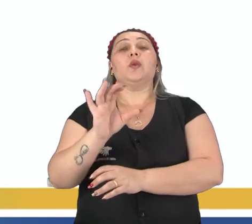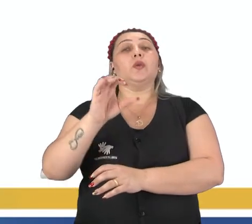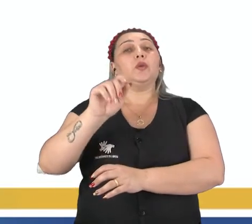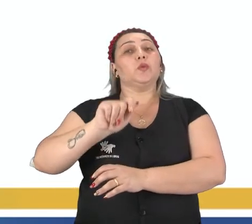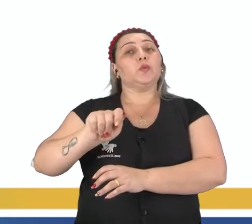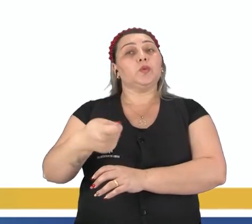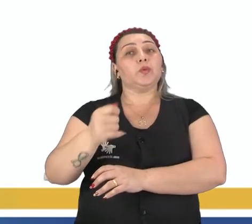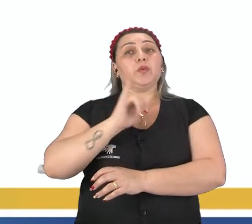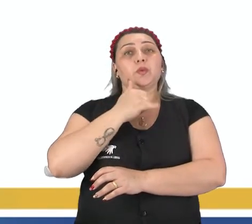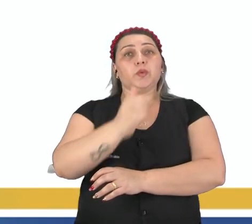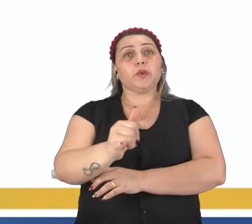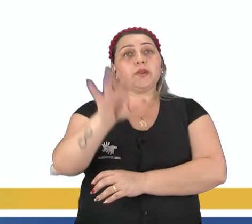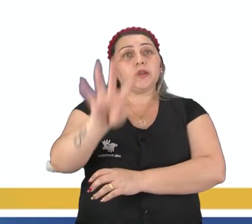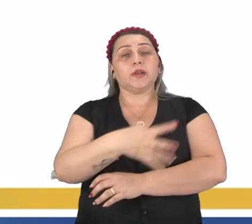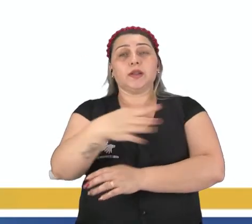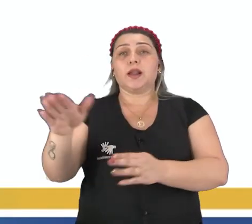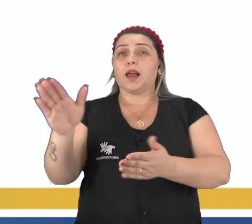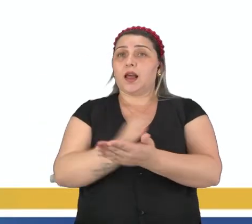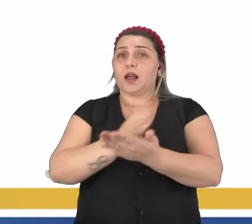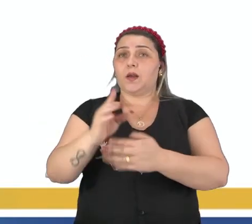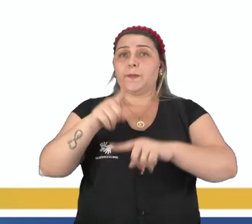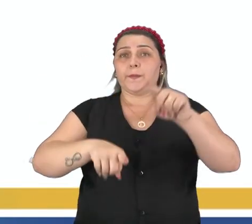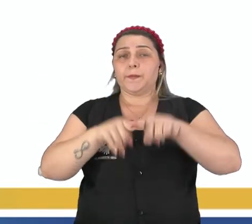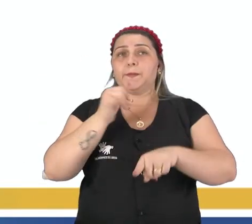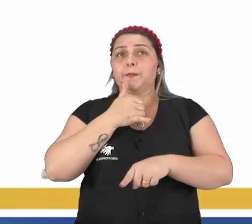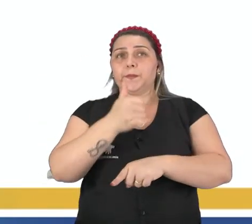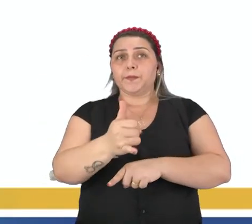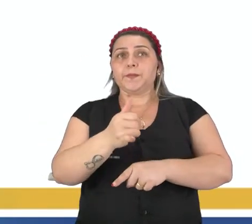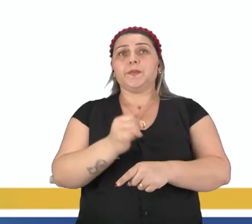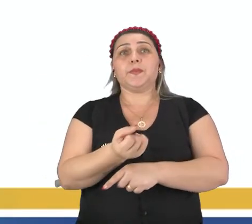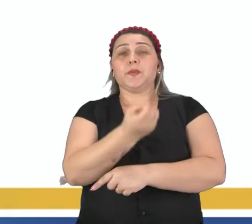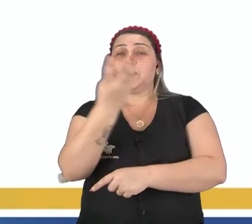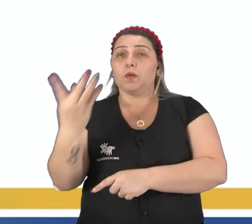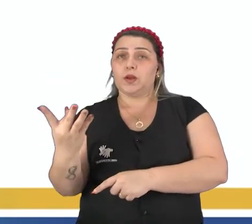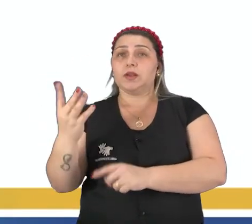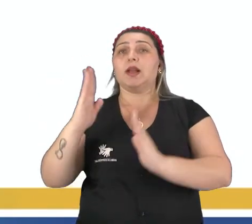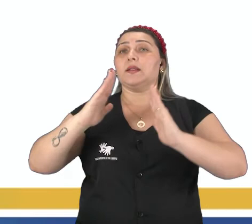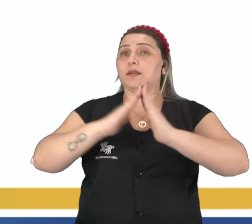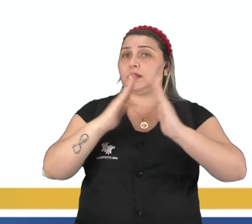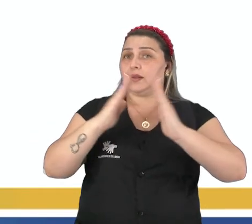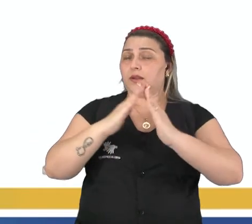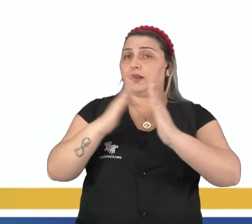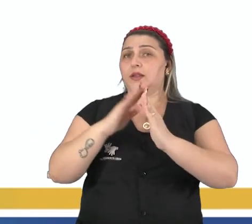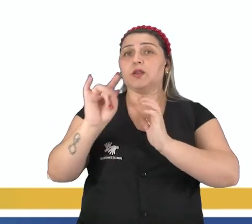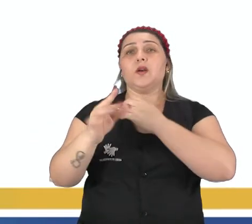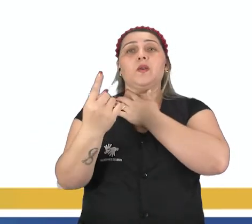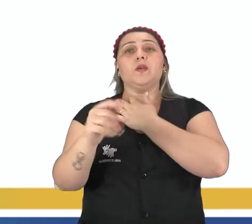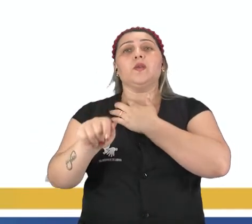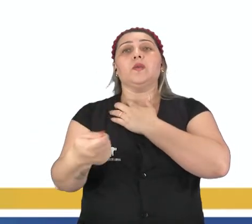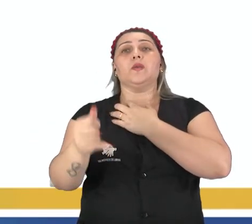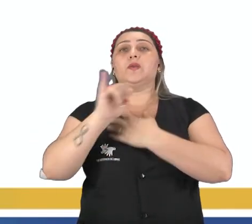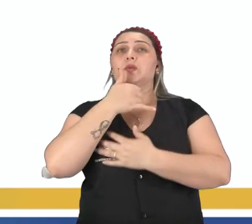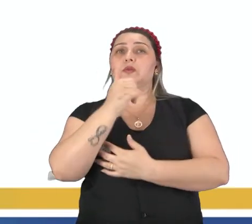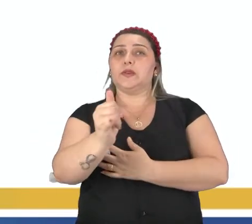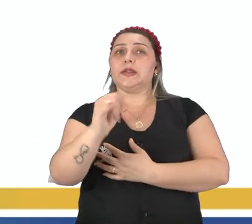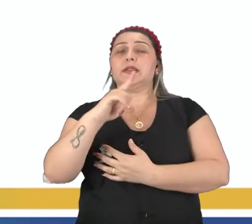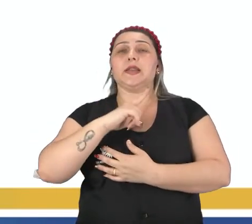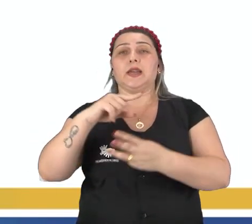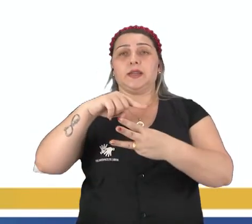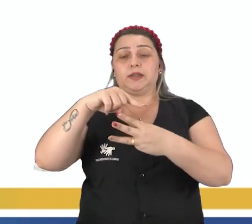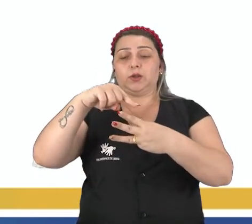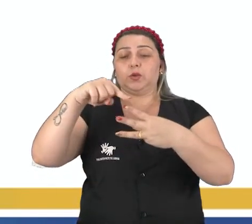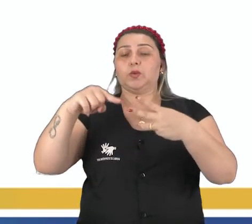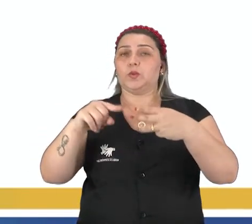deu uma tabelinha alguns eletrodomésticos, deu a quantidade deles na casa, então a casa só tem um chuveiro e a casa tem